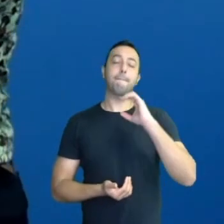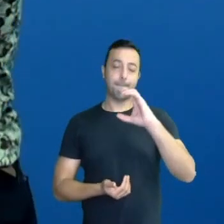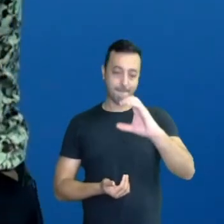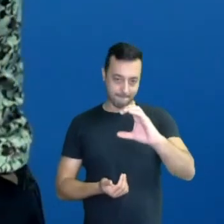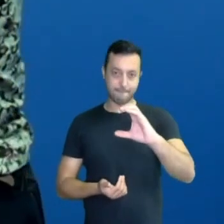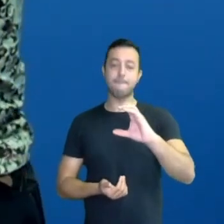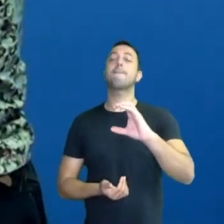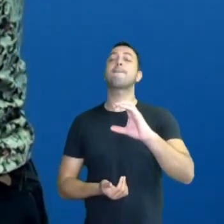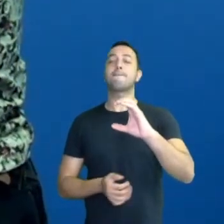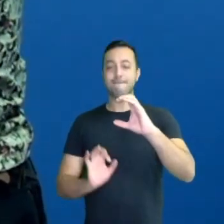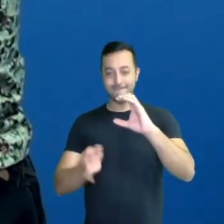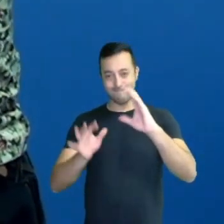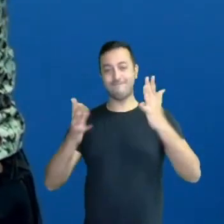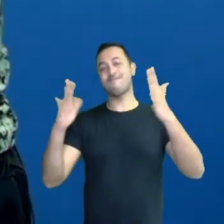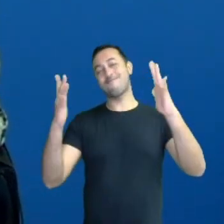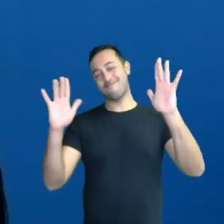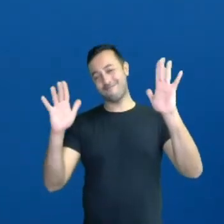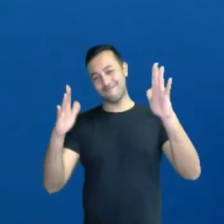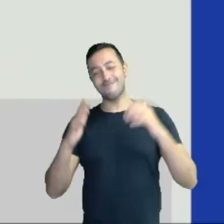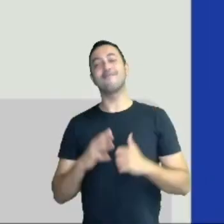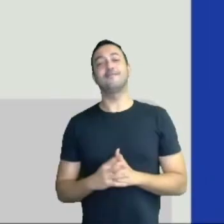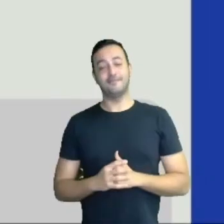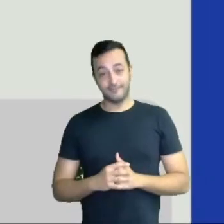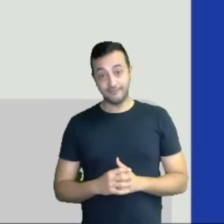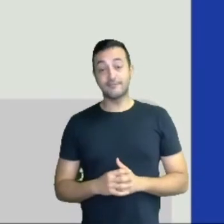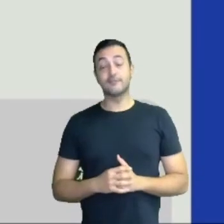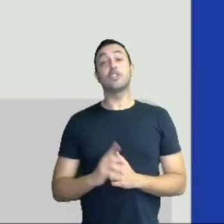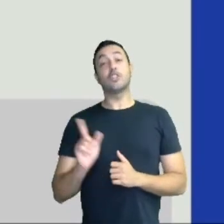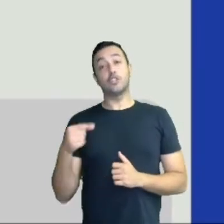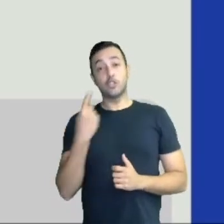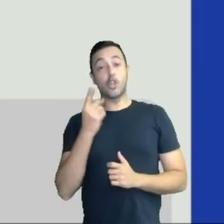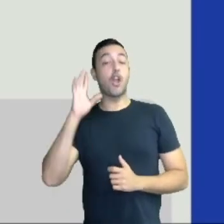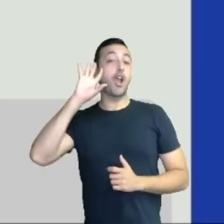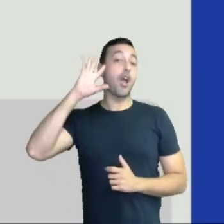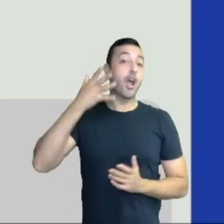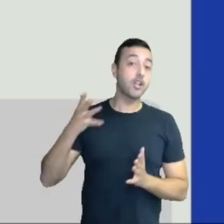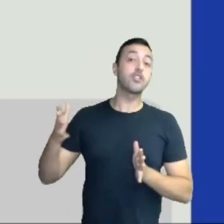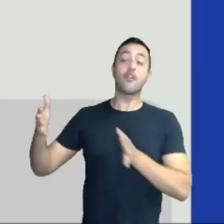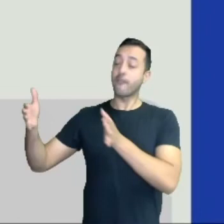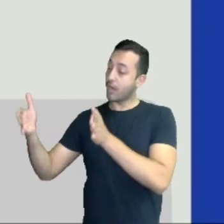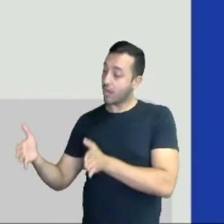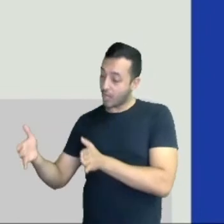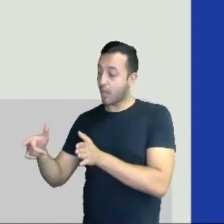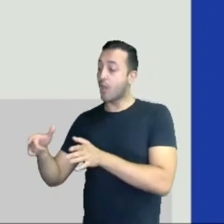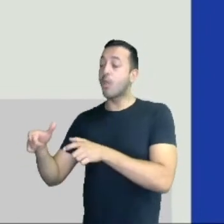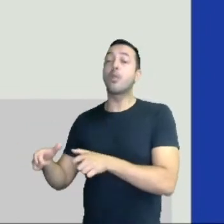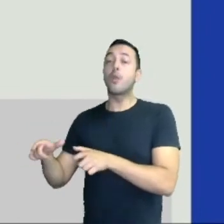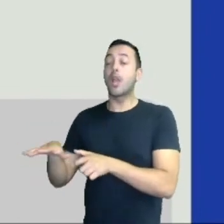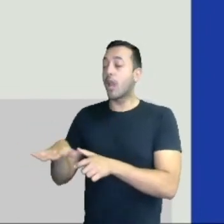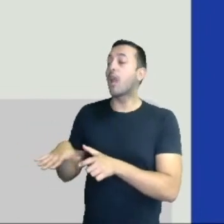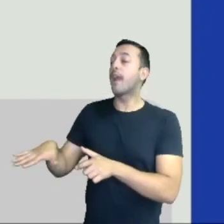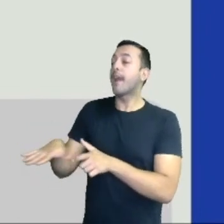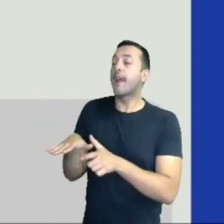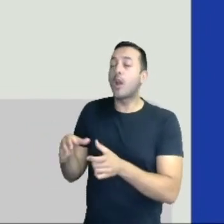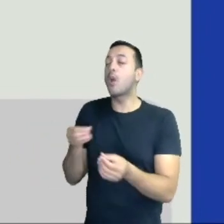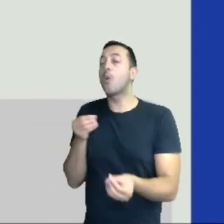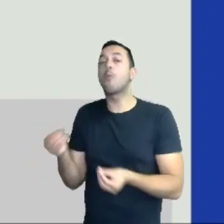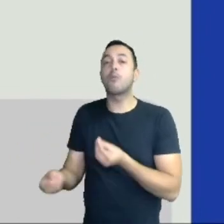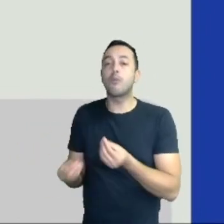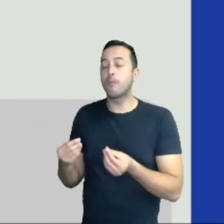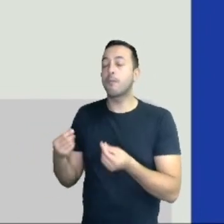Letra C, muito bem. Para que a gente possa definir o clima daquele local, daquela região, a gente